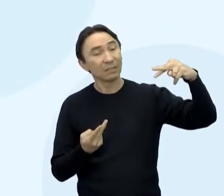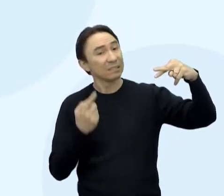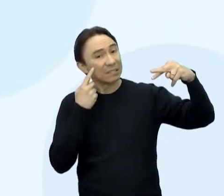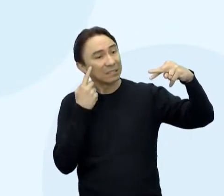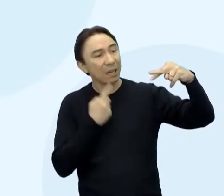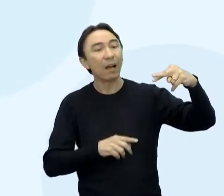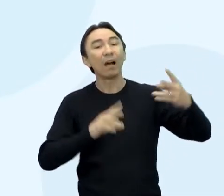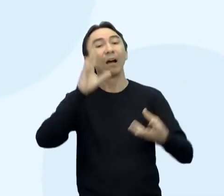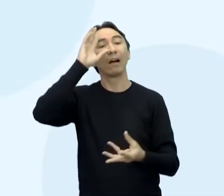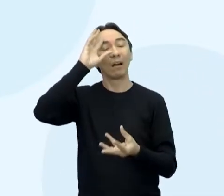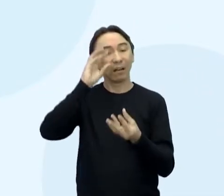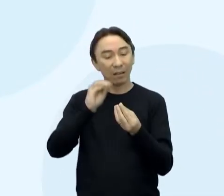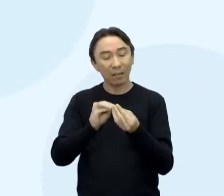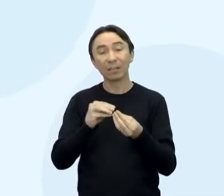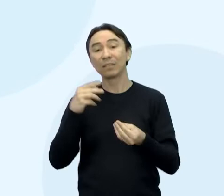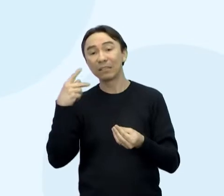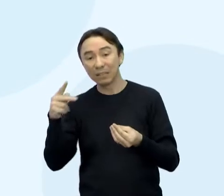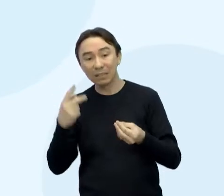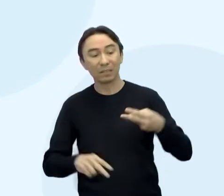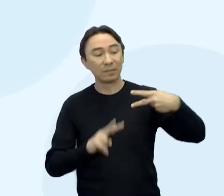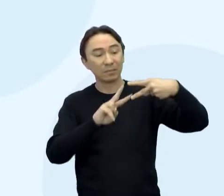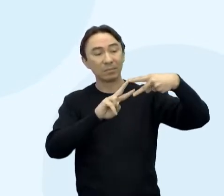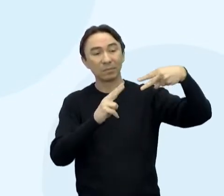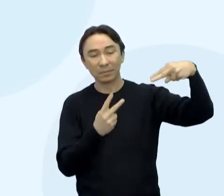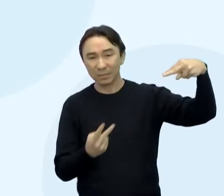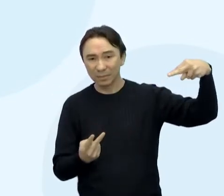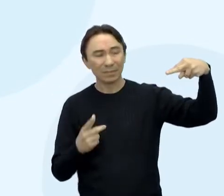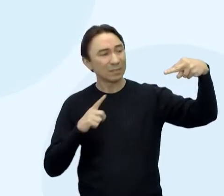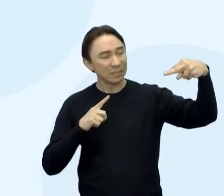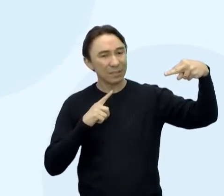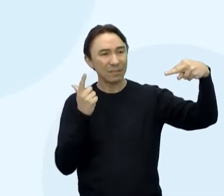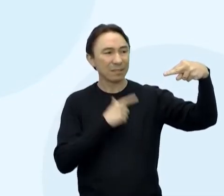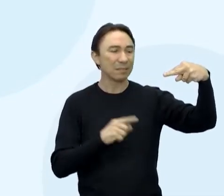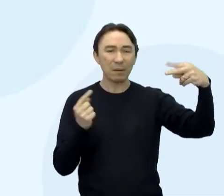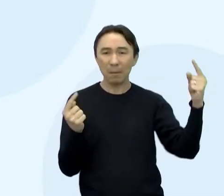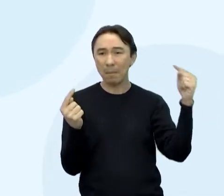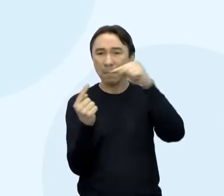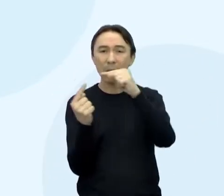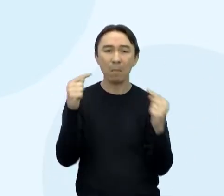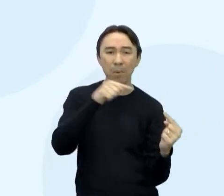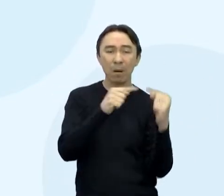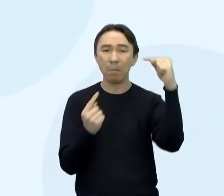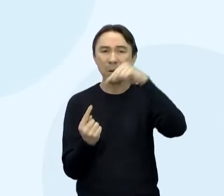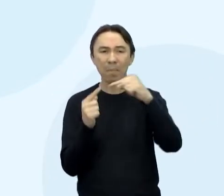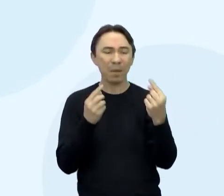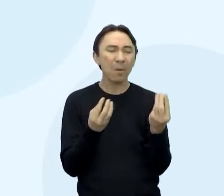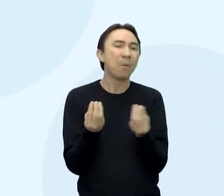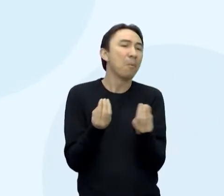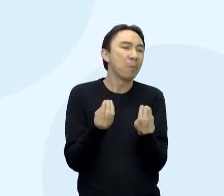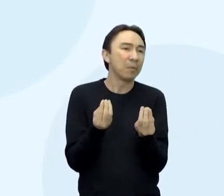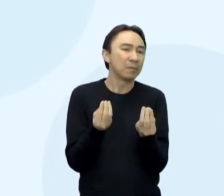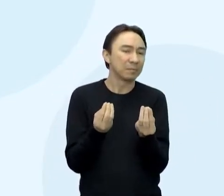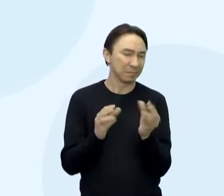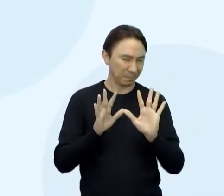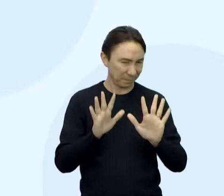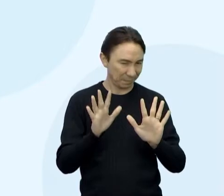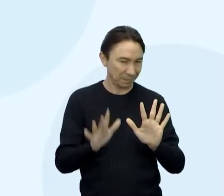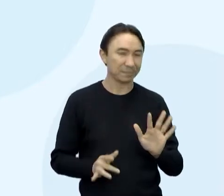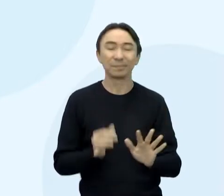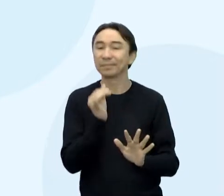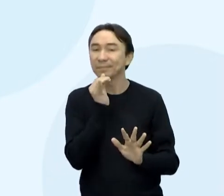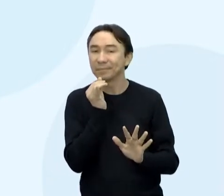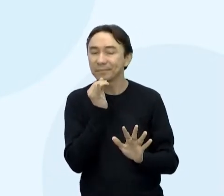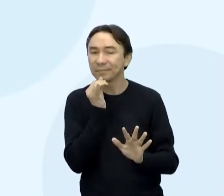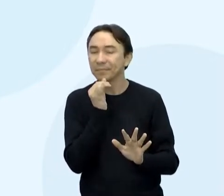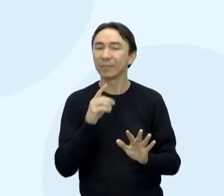a carga genética dos indivíduos por meio de cruzamentos. Como que eu faço o cruzamento? Então, imagine, eu tenho um